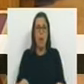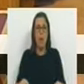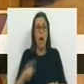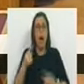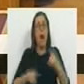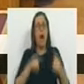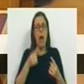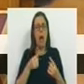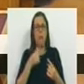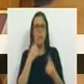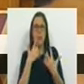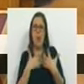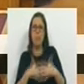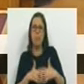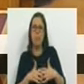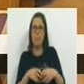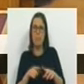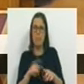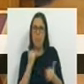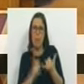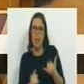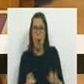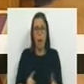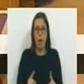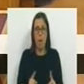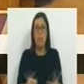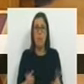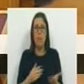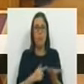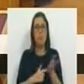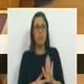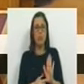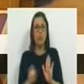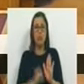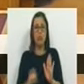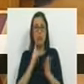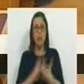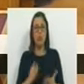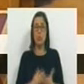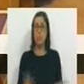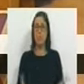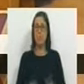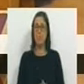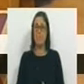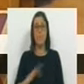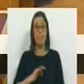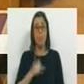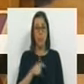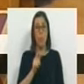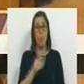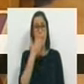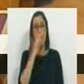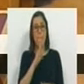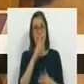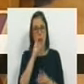alguém levantou a dúvida sobre a sua perigosidade, sem apresentar nenhum estudo. É que os senhores do Bloco de Esquerda